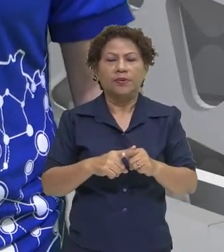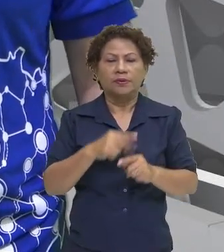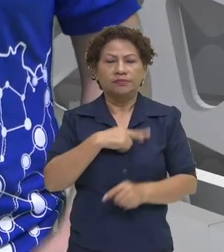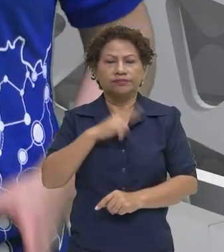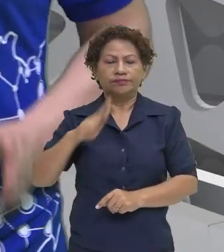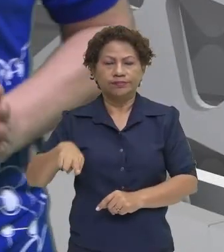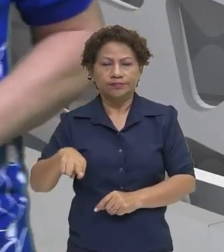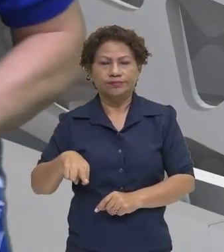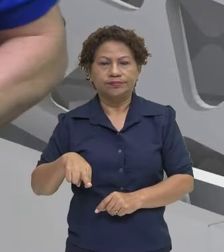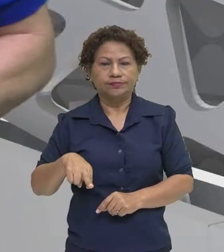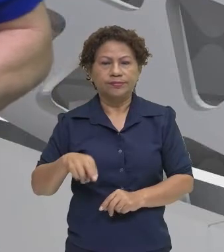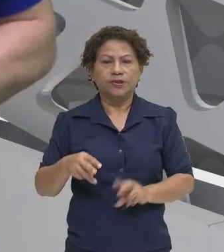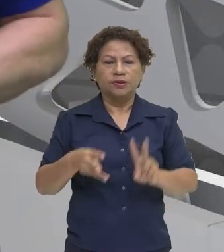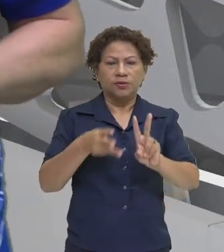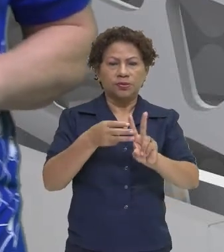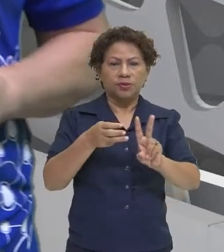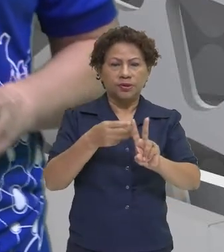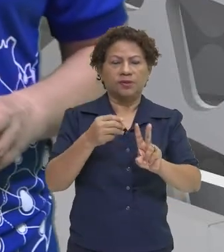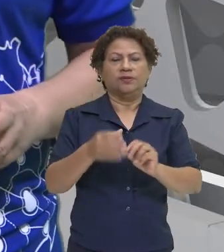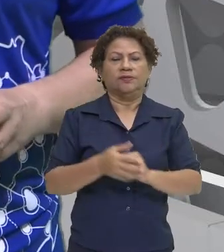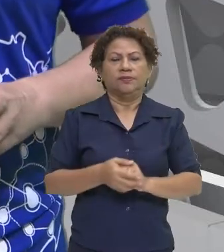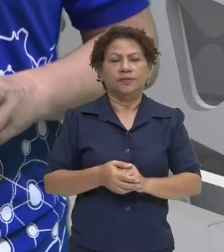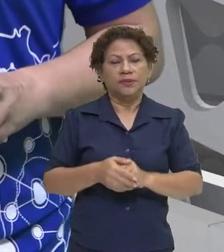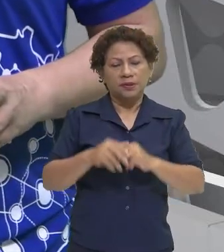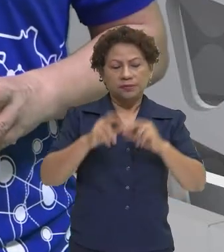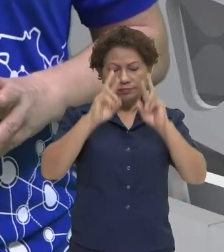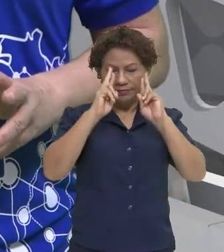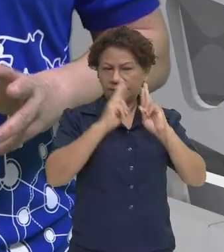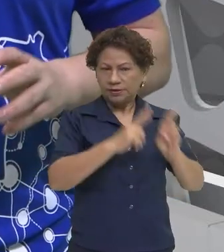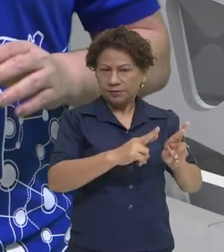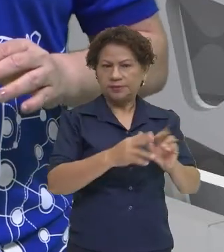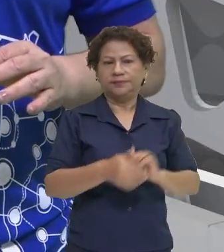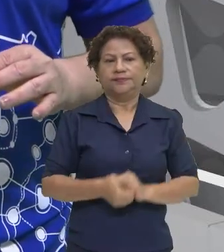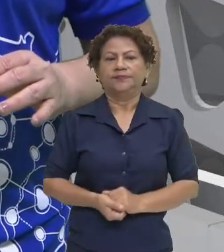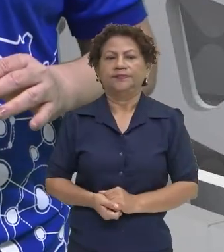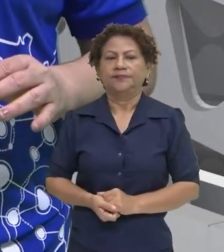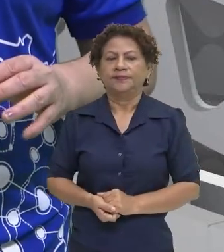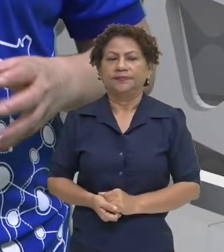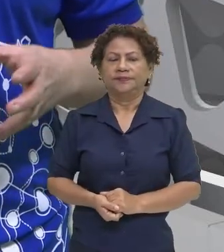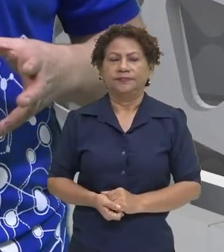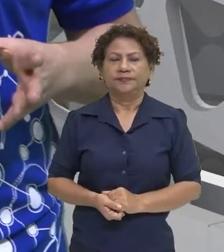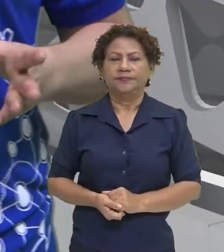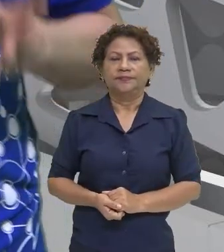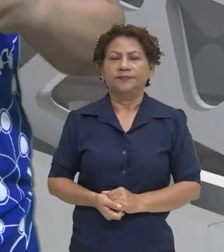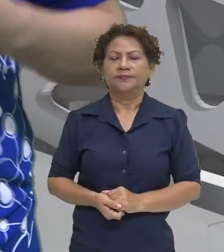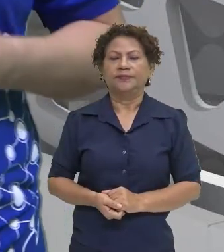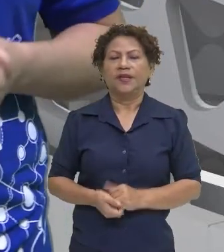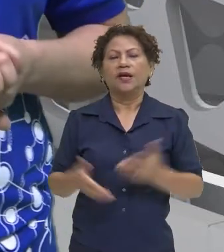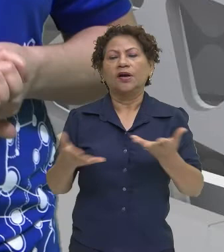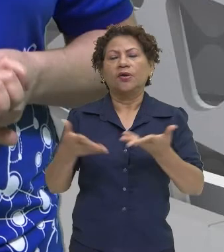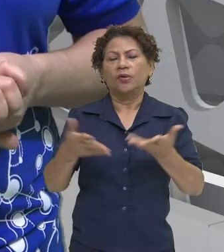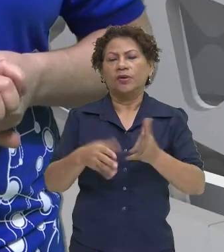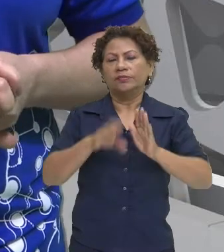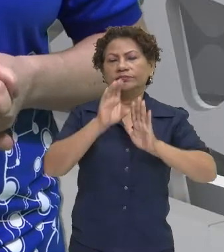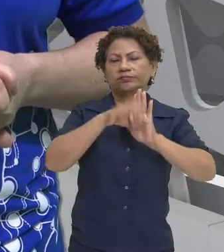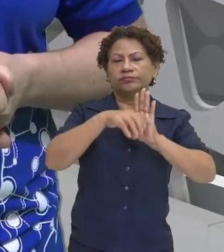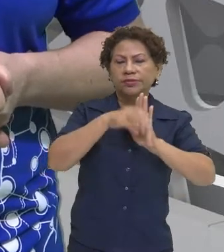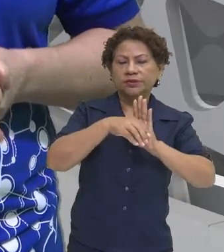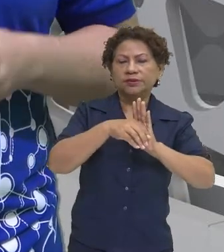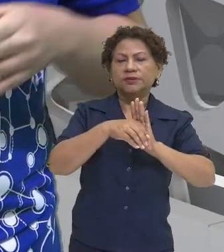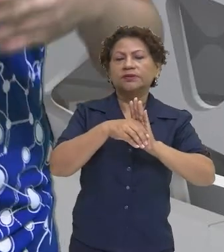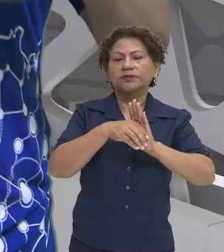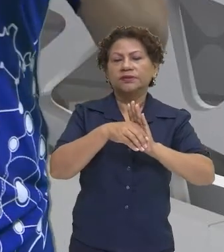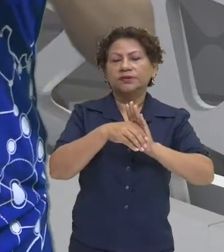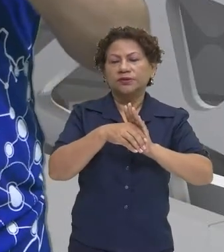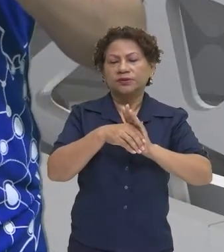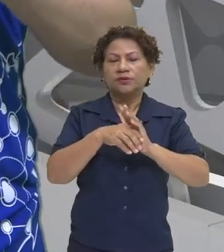sagrados. E aí falamos sobre esses conceitos indígenas, dos nossos irmãos indígenas, mas nós tivemos a nossa aula assíncrona.